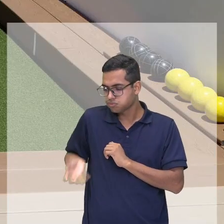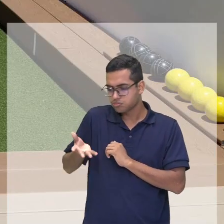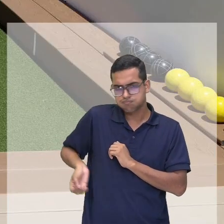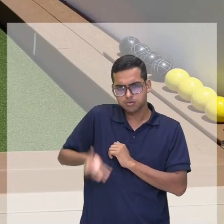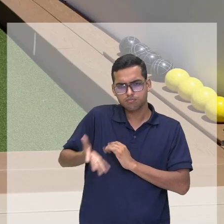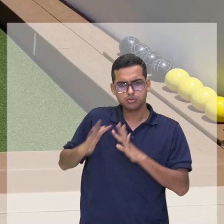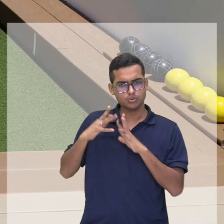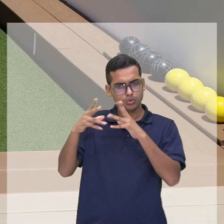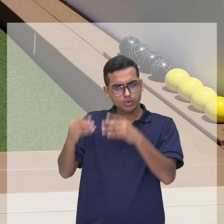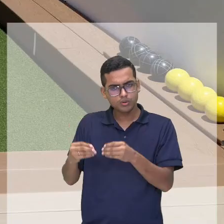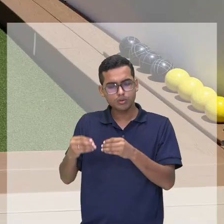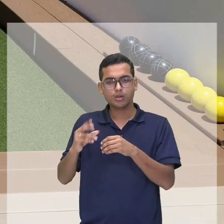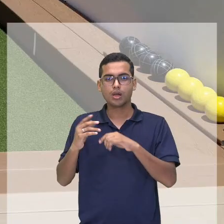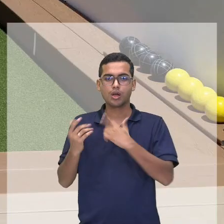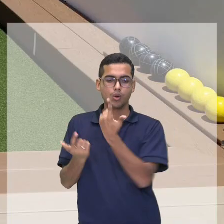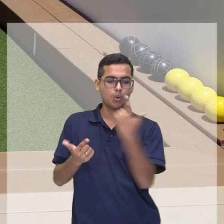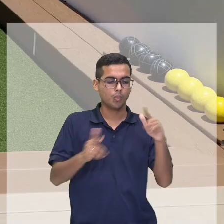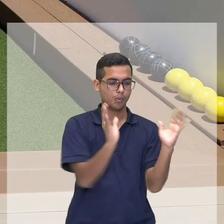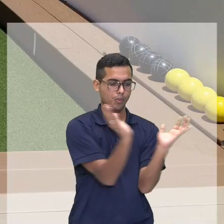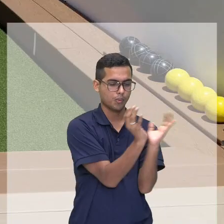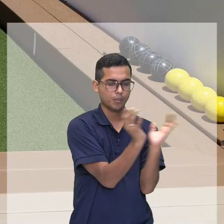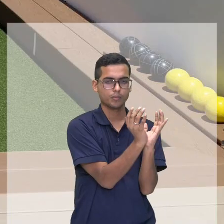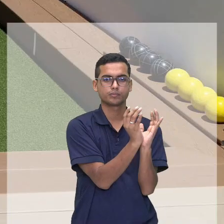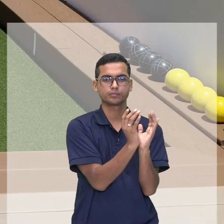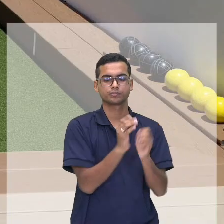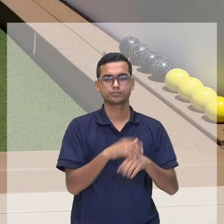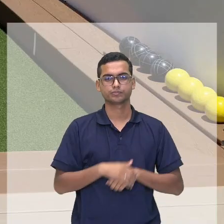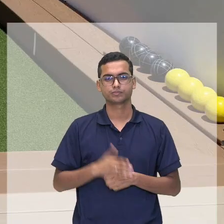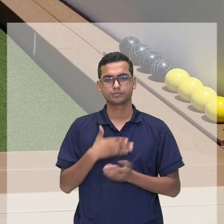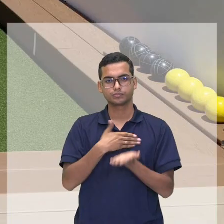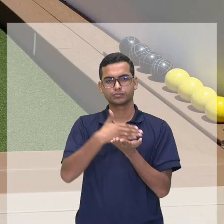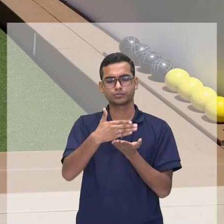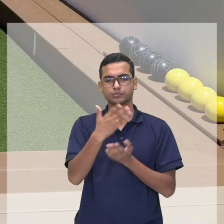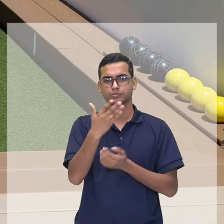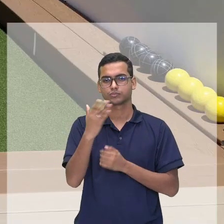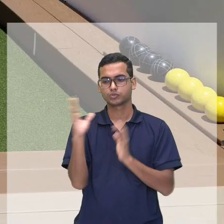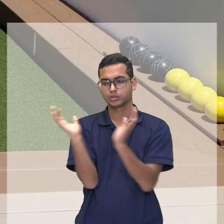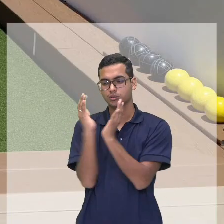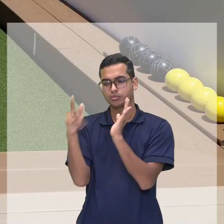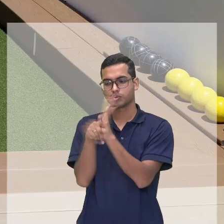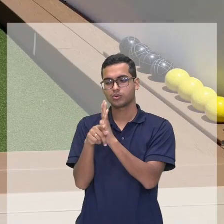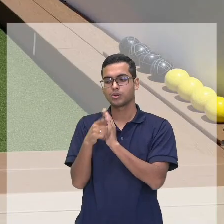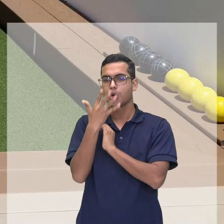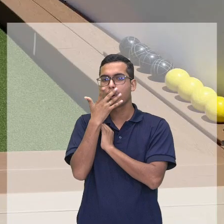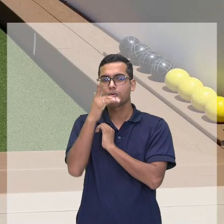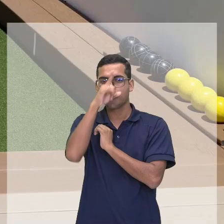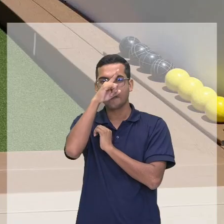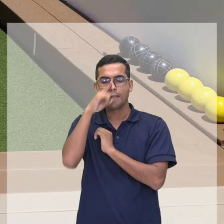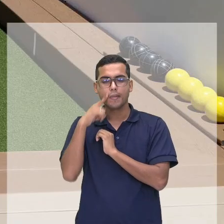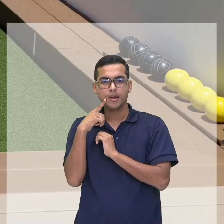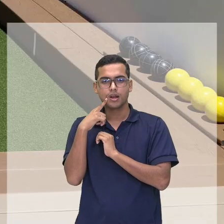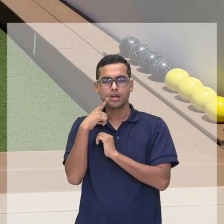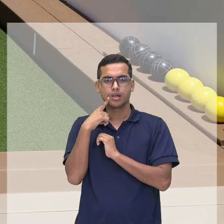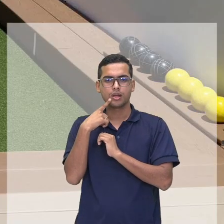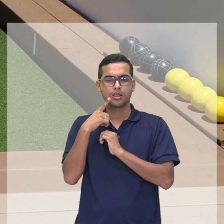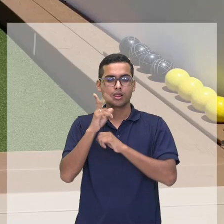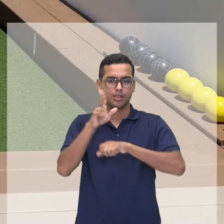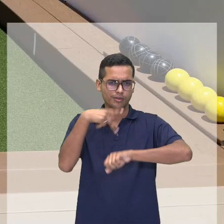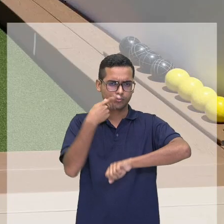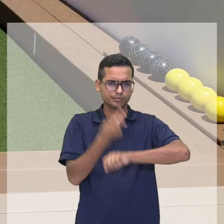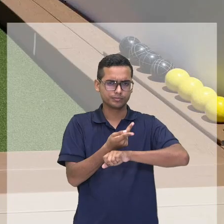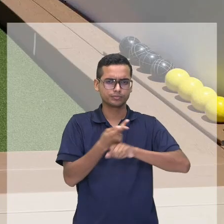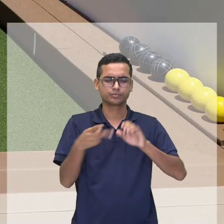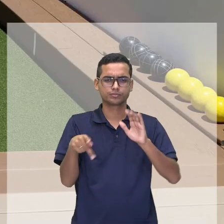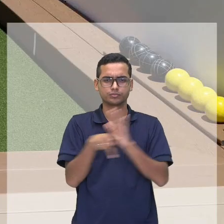vez do outro time. Por exemplo, quem começou foi o das bolas amarelas, digamos assim. E aí, o das